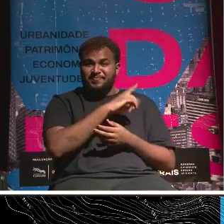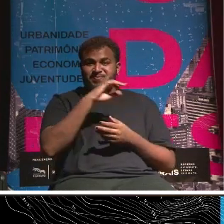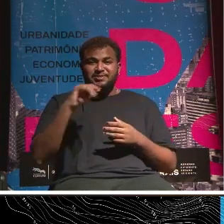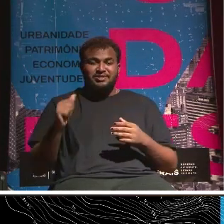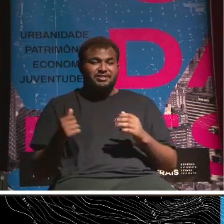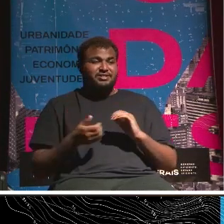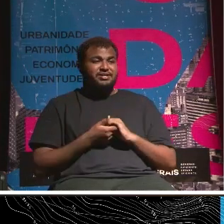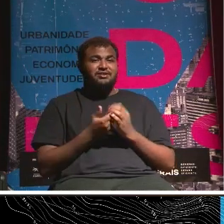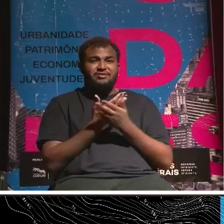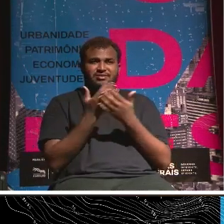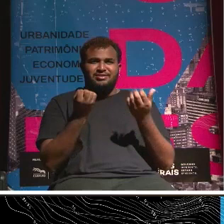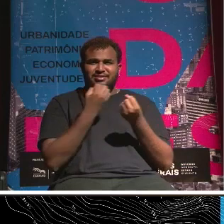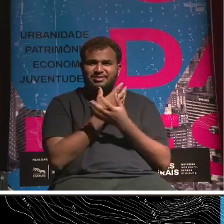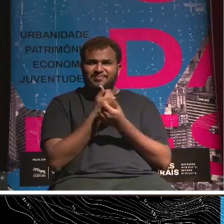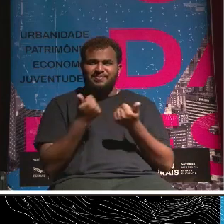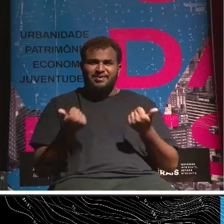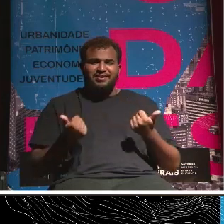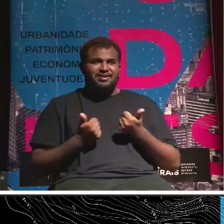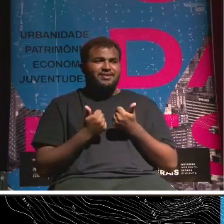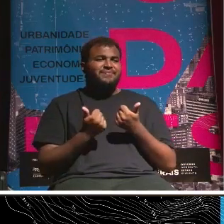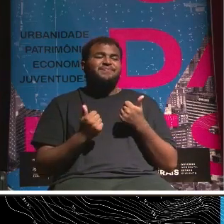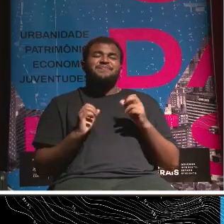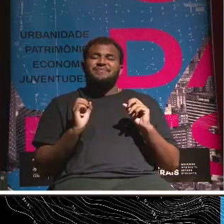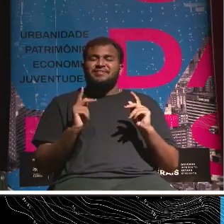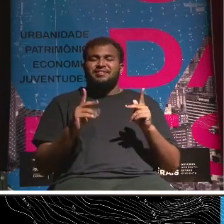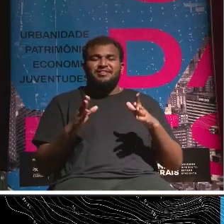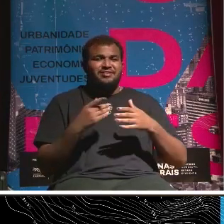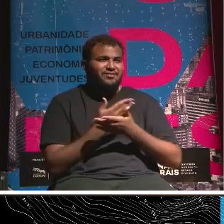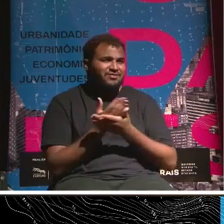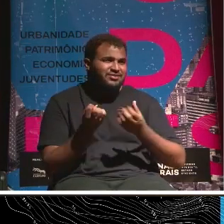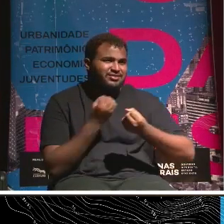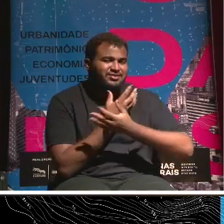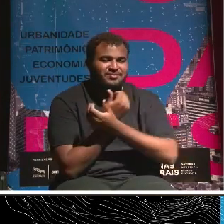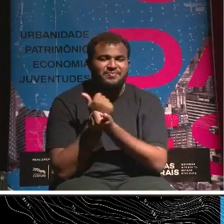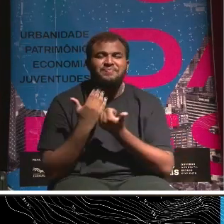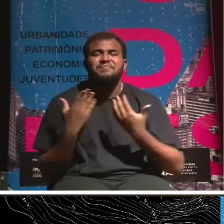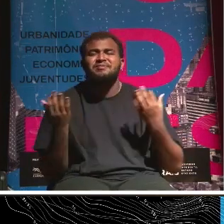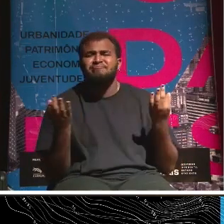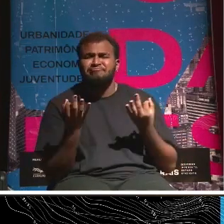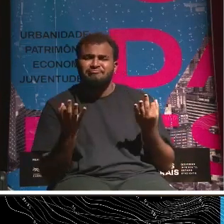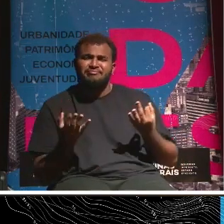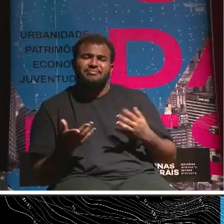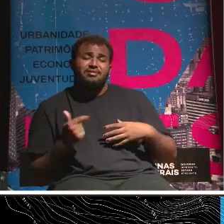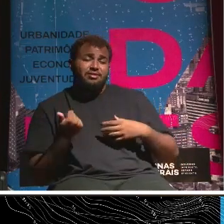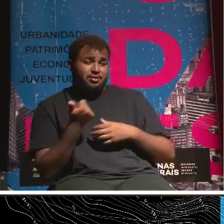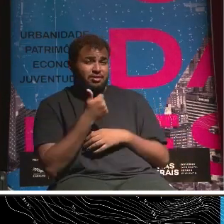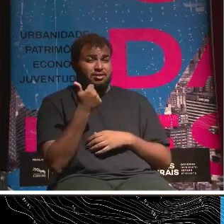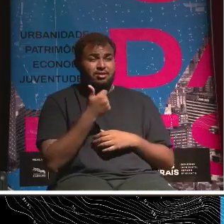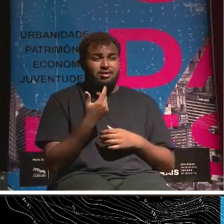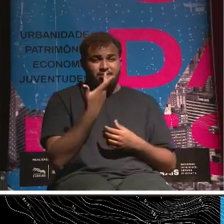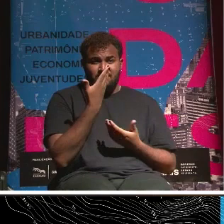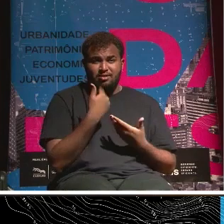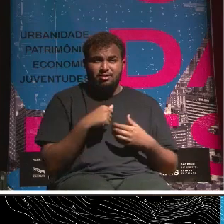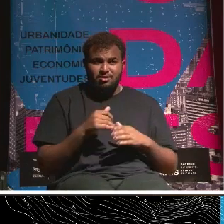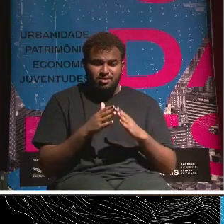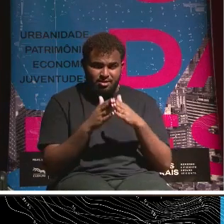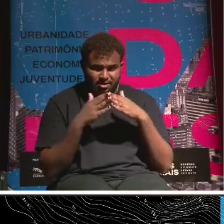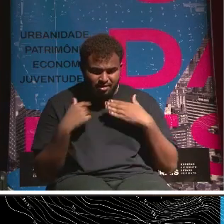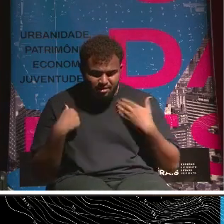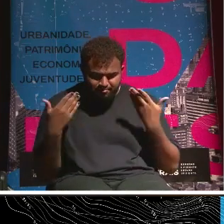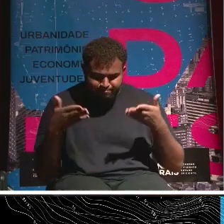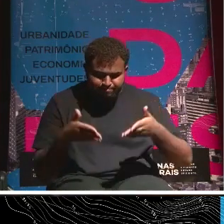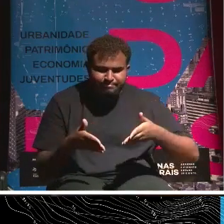dia. Vocês estão bem? Então, vocês estão bem? Ótimo. Primeiro, pedir licença para